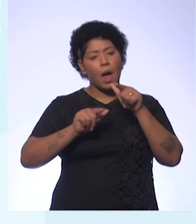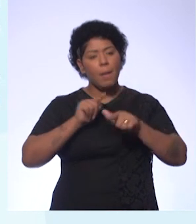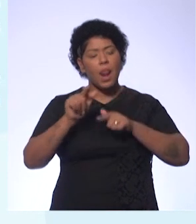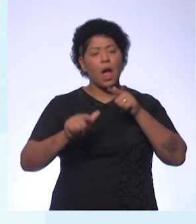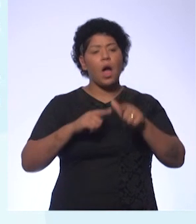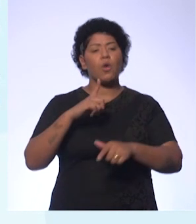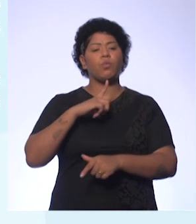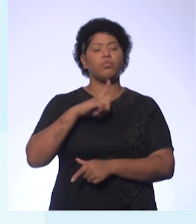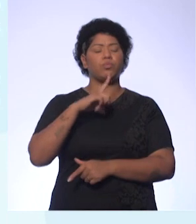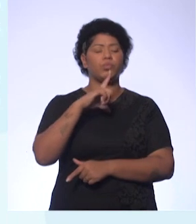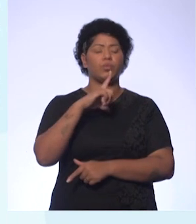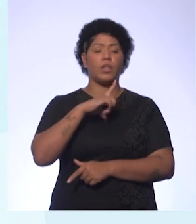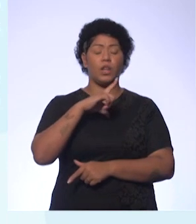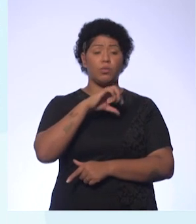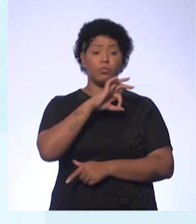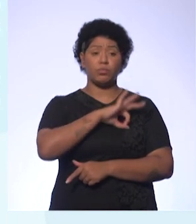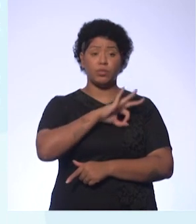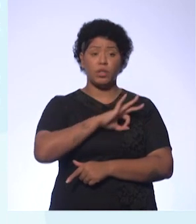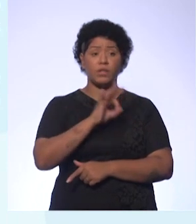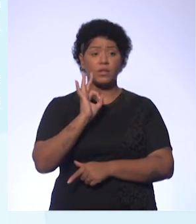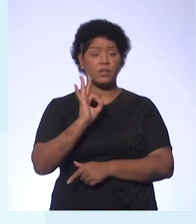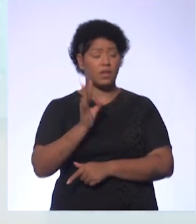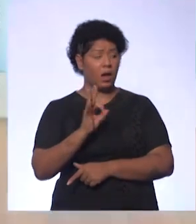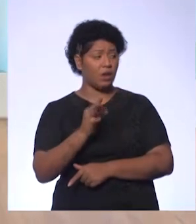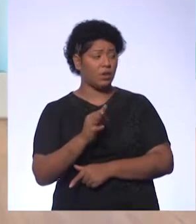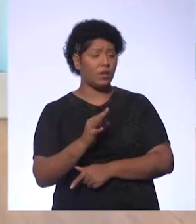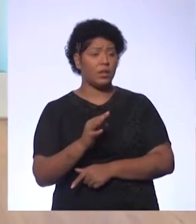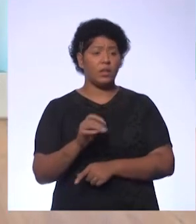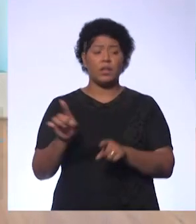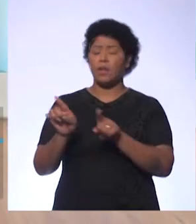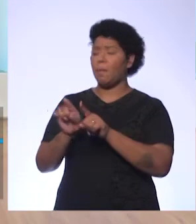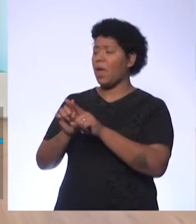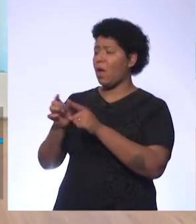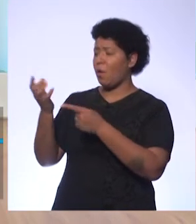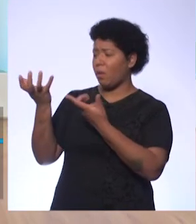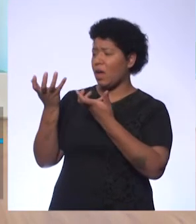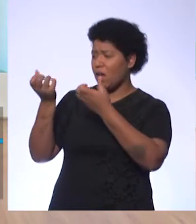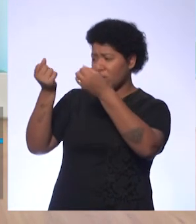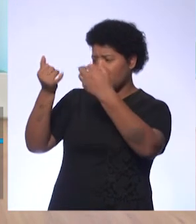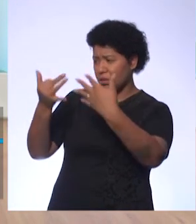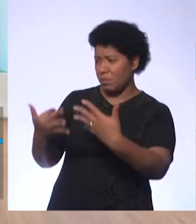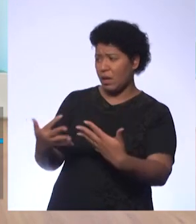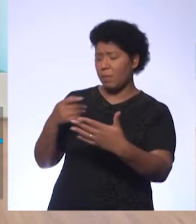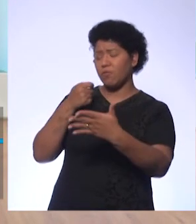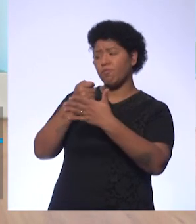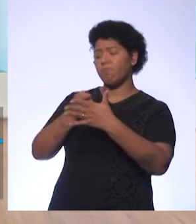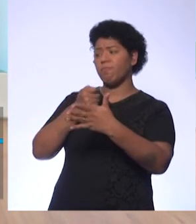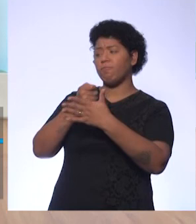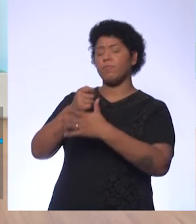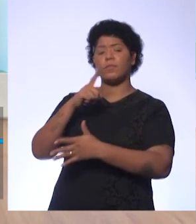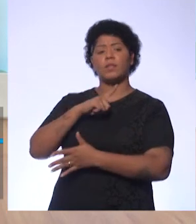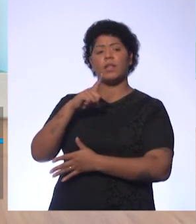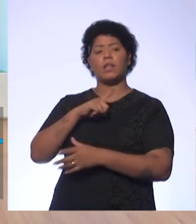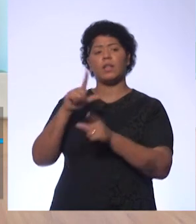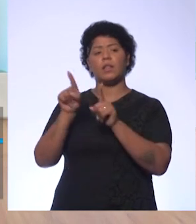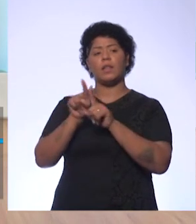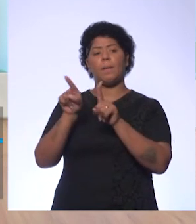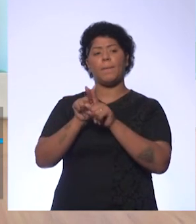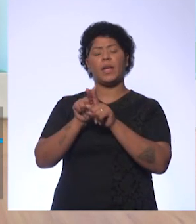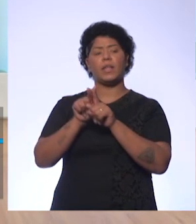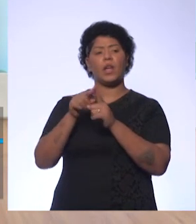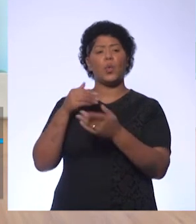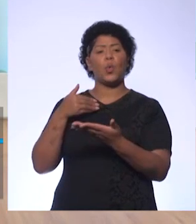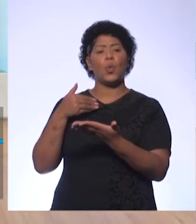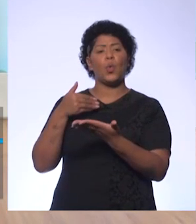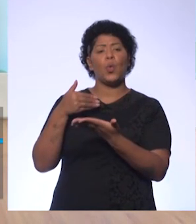que eu gostaria que a professora falasse um pouco mais, né? Que a partir dessas lutas, nós temos aí o cerne, o princípio